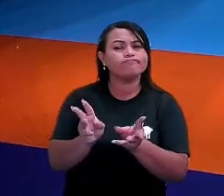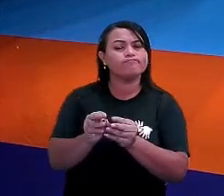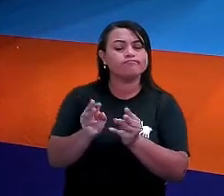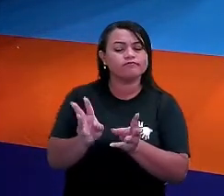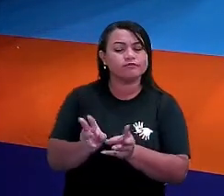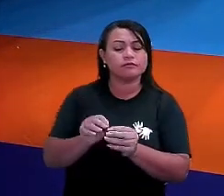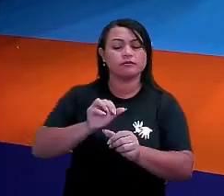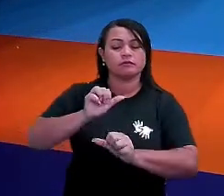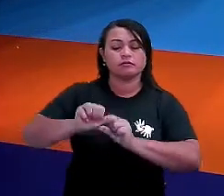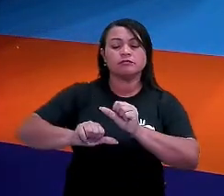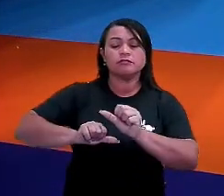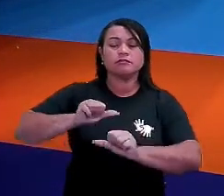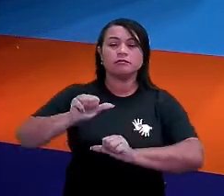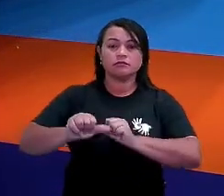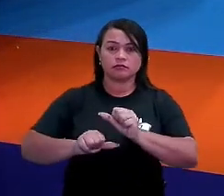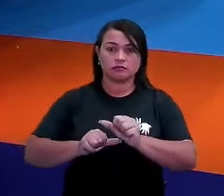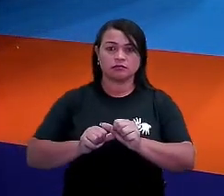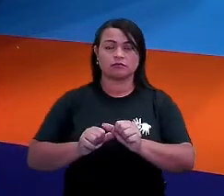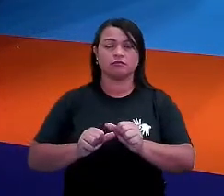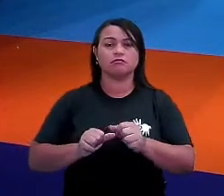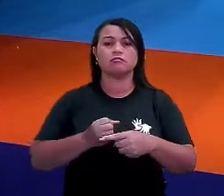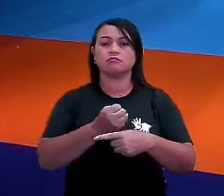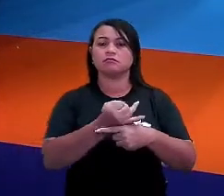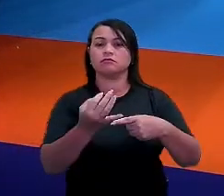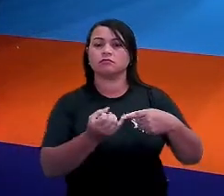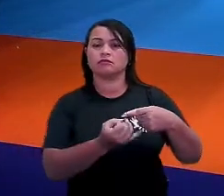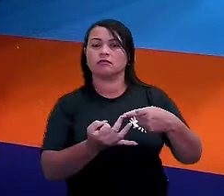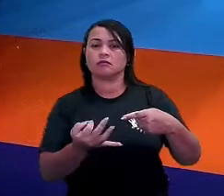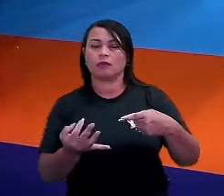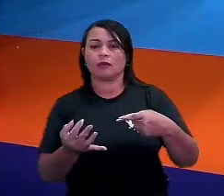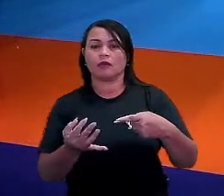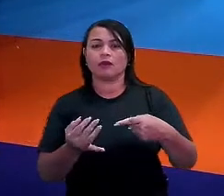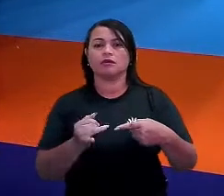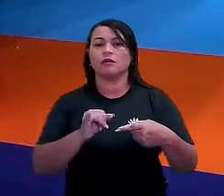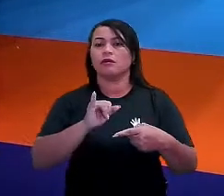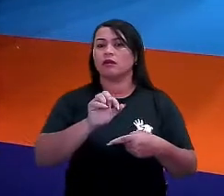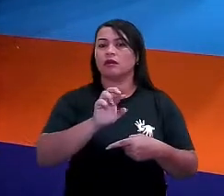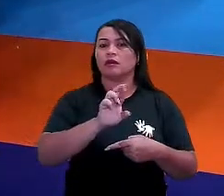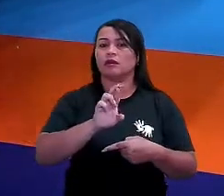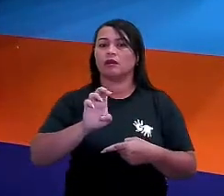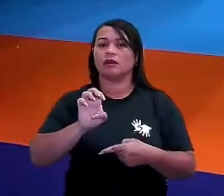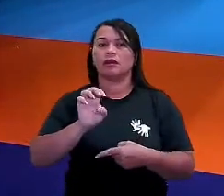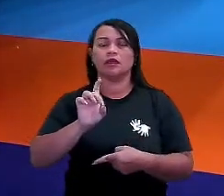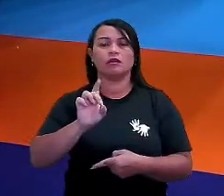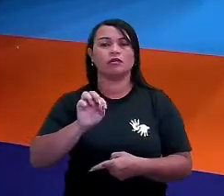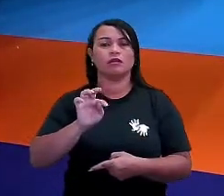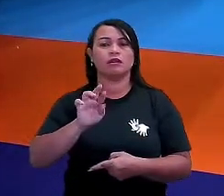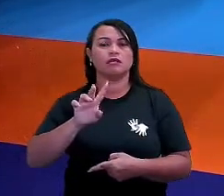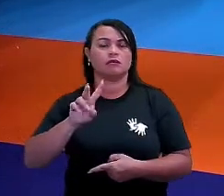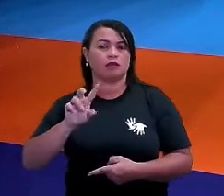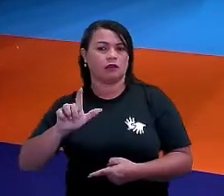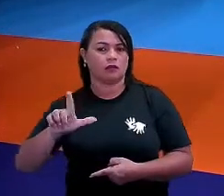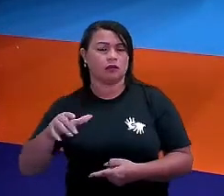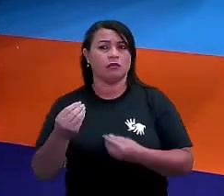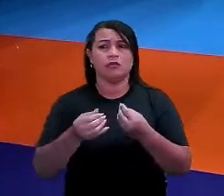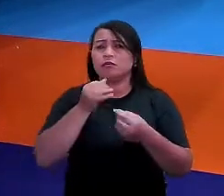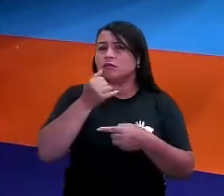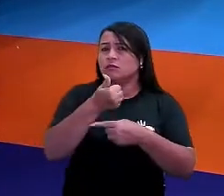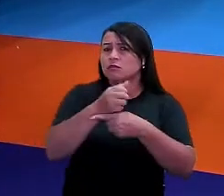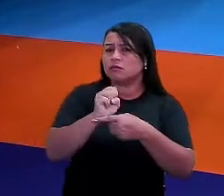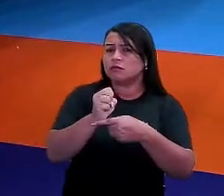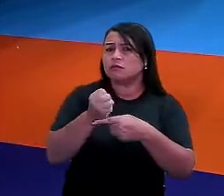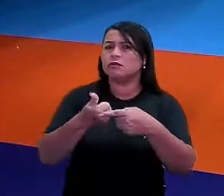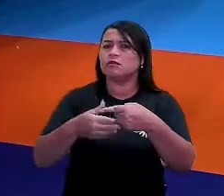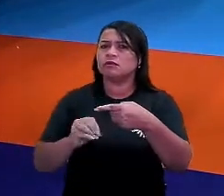e transformar ela numa fração irredutível. Ah, professora, mas se eu chegasse aqui 18 décimos e lá na resposta do problema tivesse